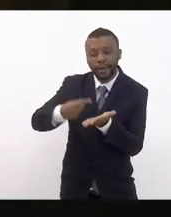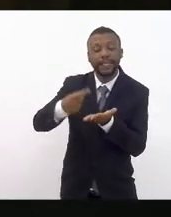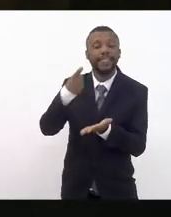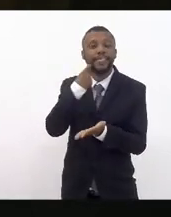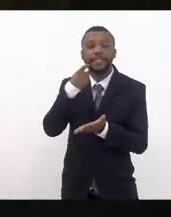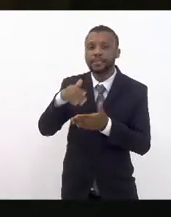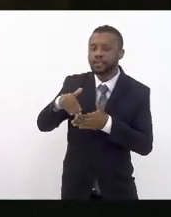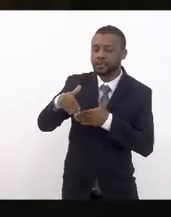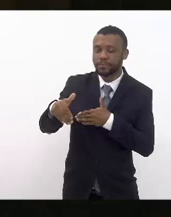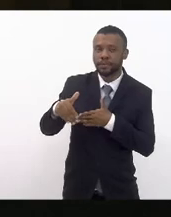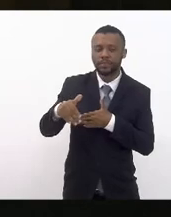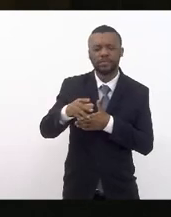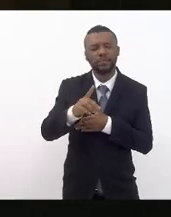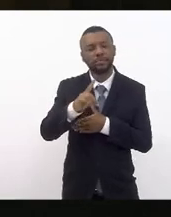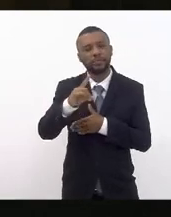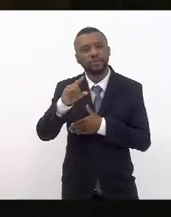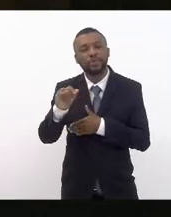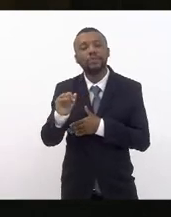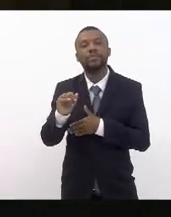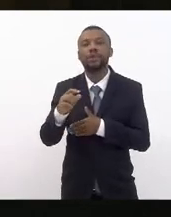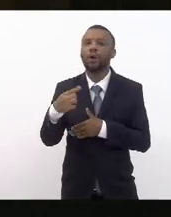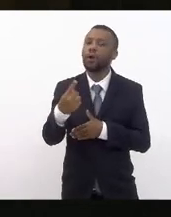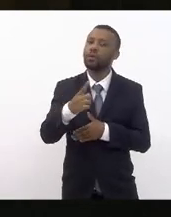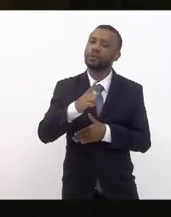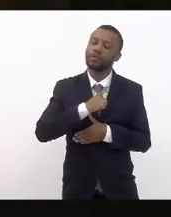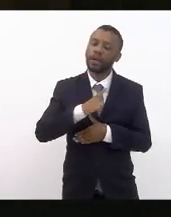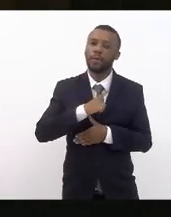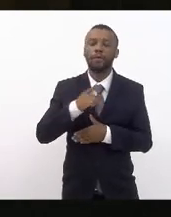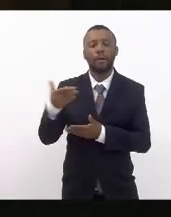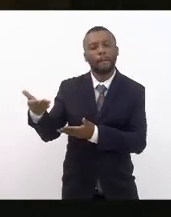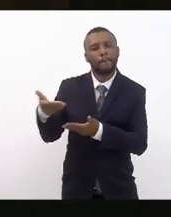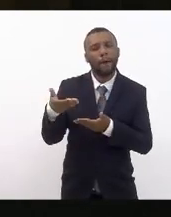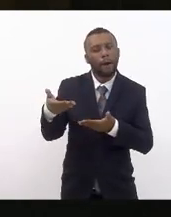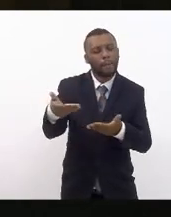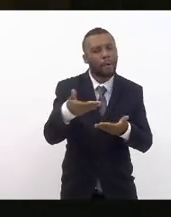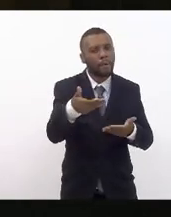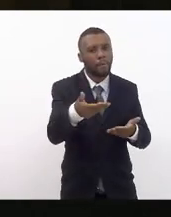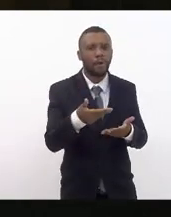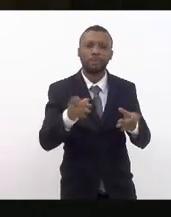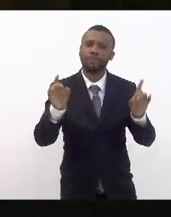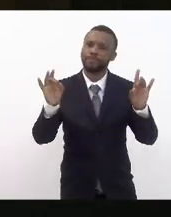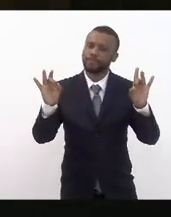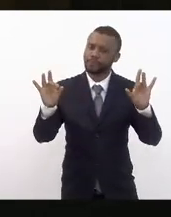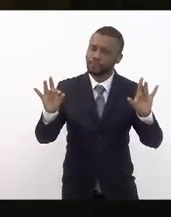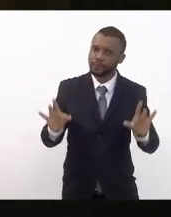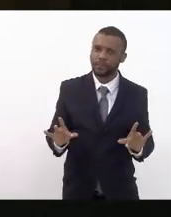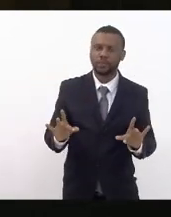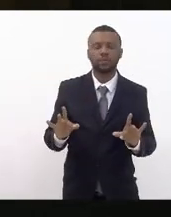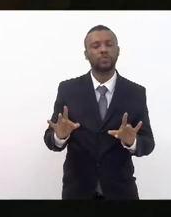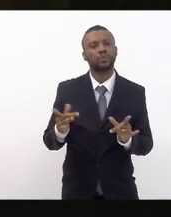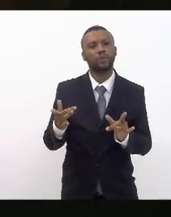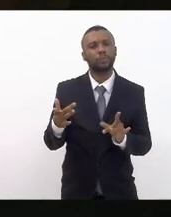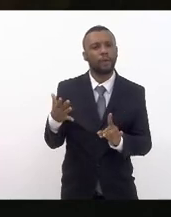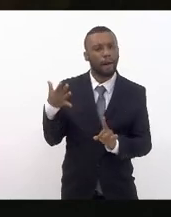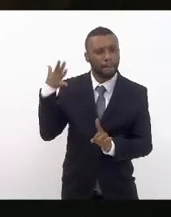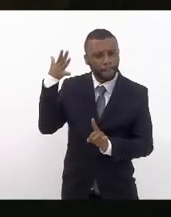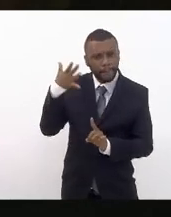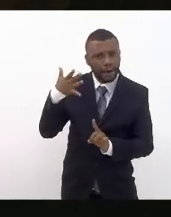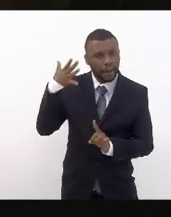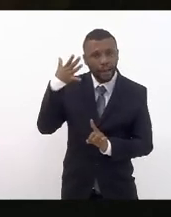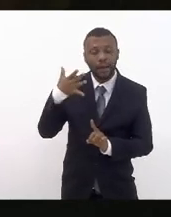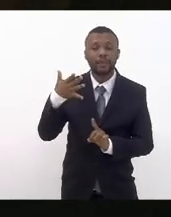num dia onde nós teremos convidadas muito especiais para um ciclo de palestras